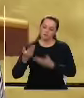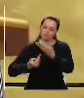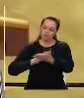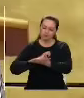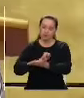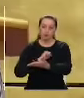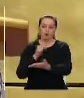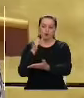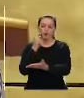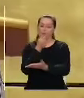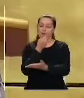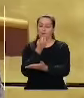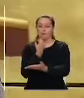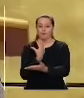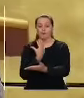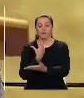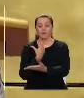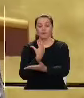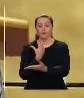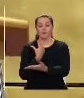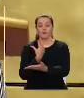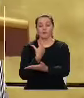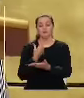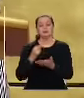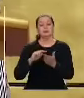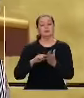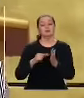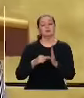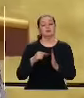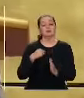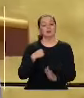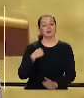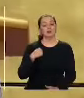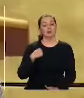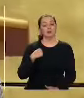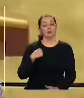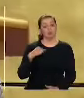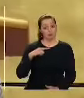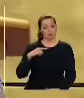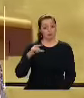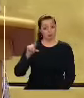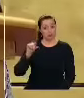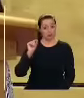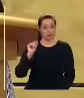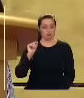remetem a uma escolha de você